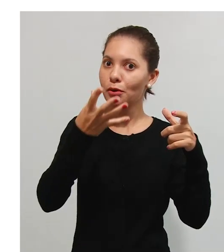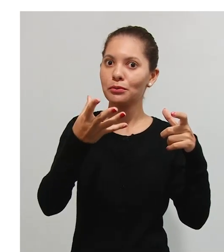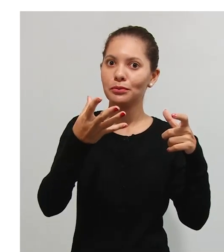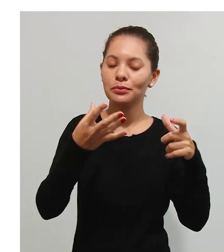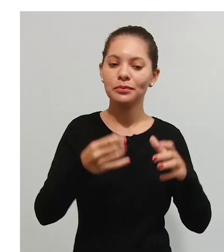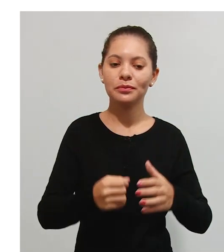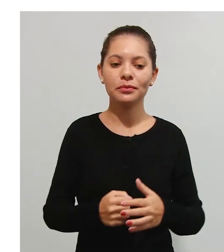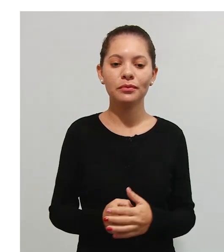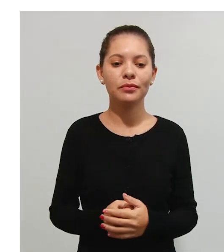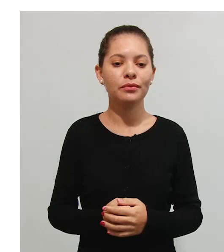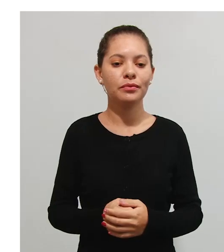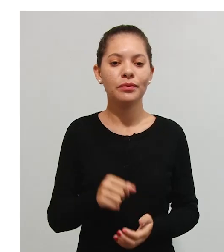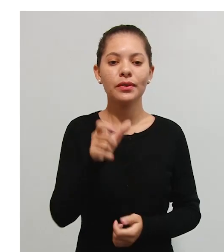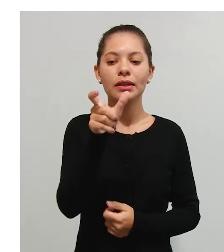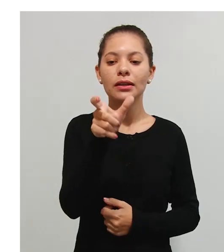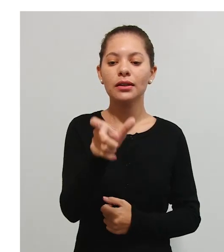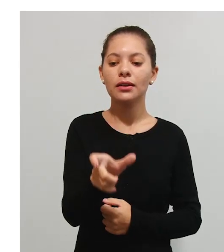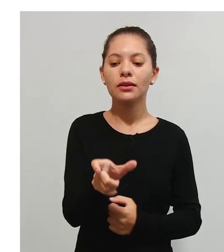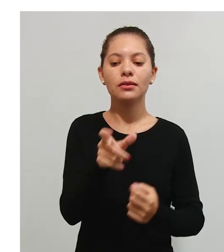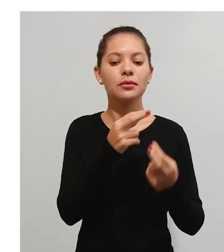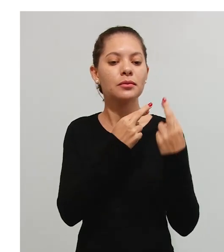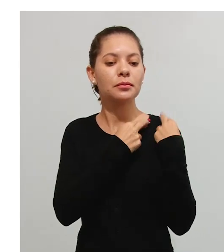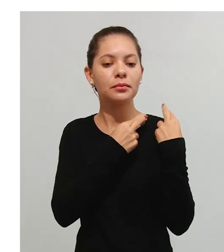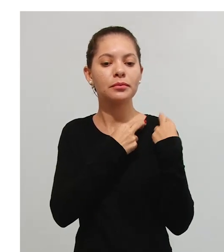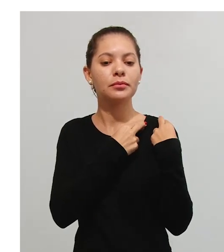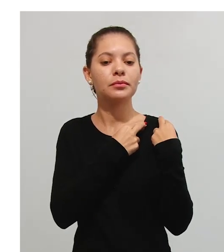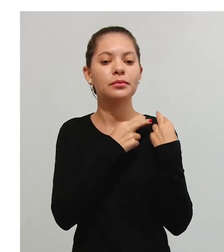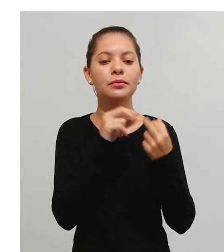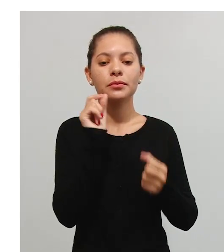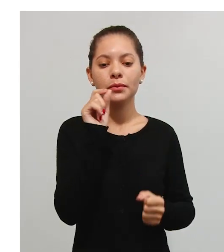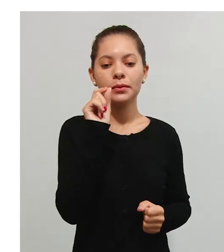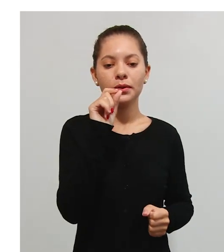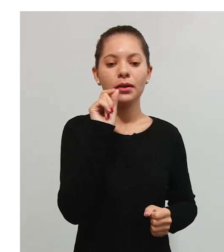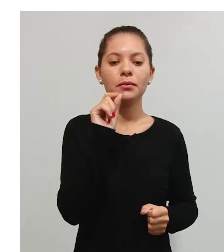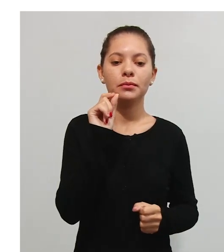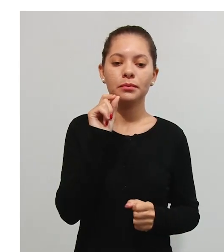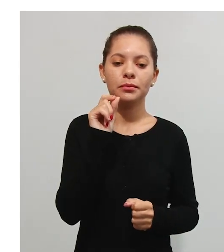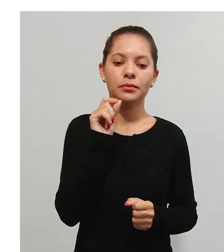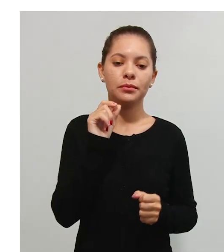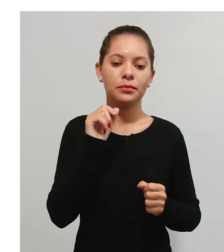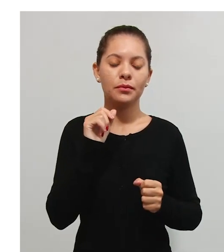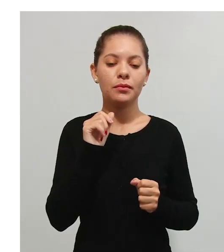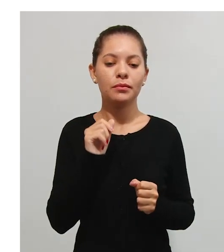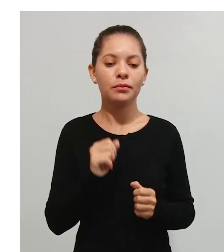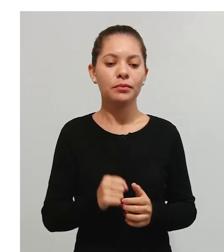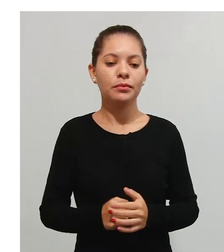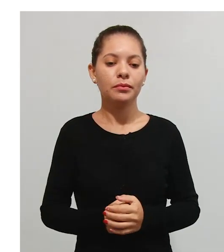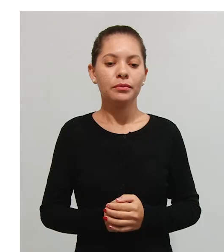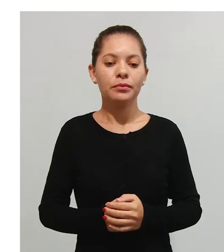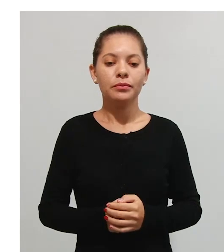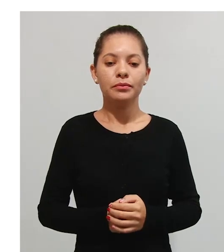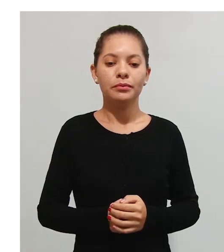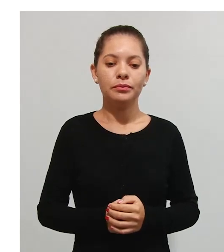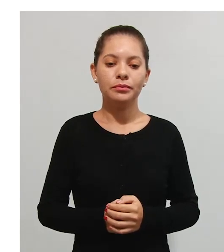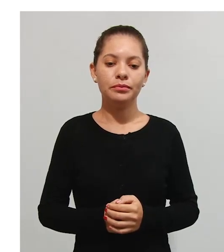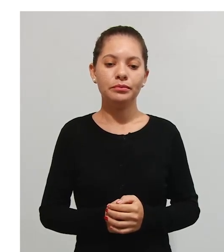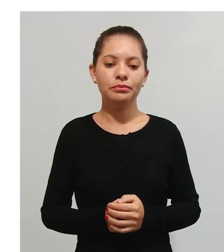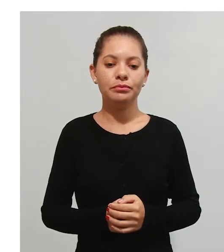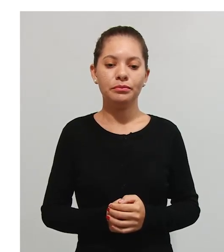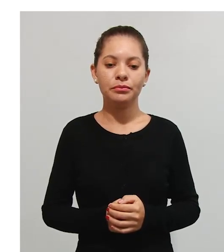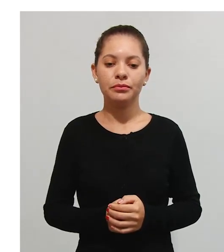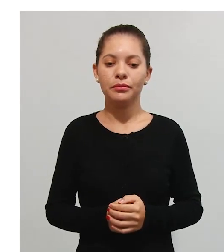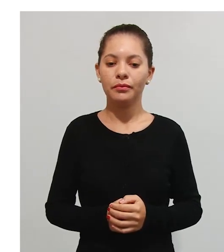está se expandindo. E como responsabilidade social, a sua medida de desempenho é o retorno